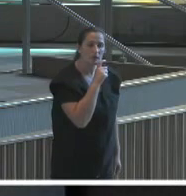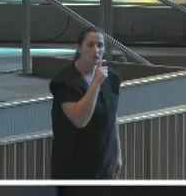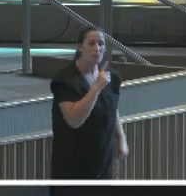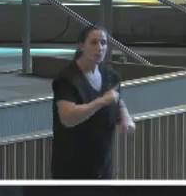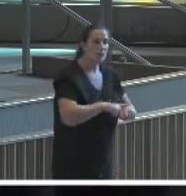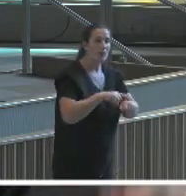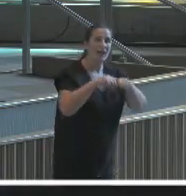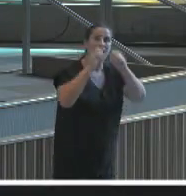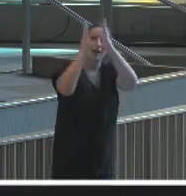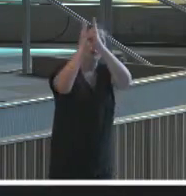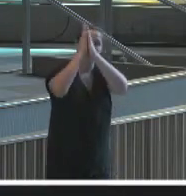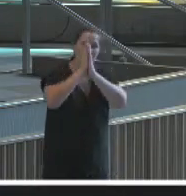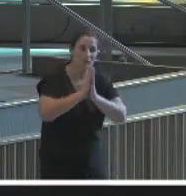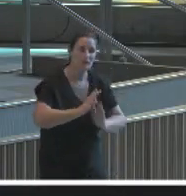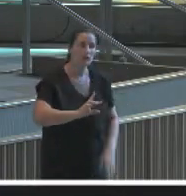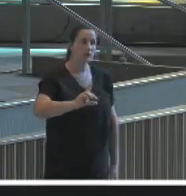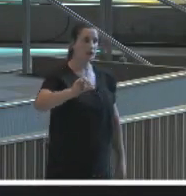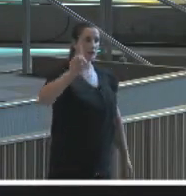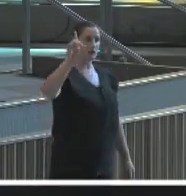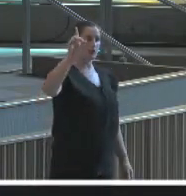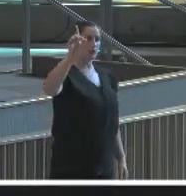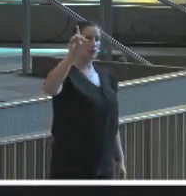Deus depois da vitória.